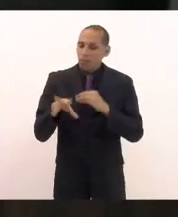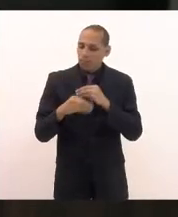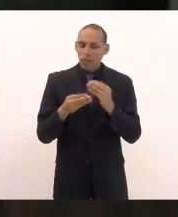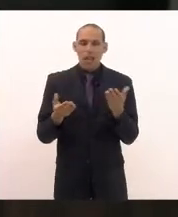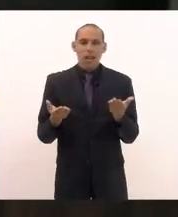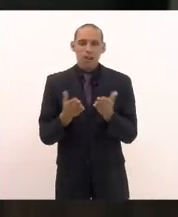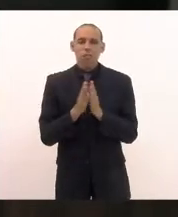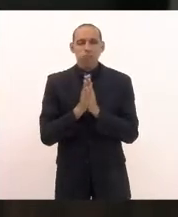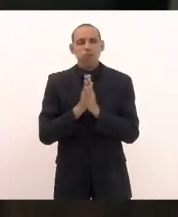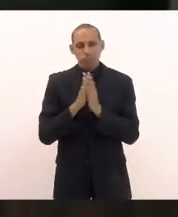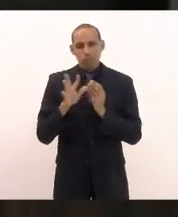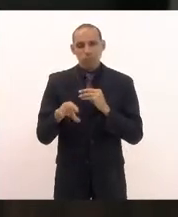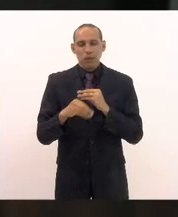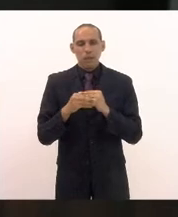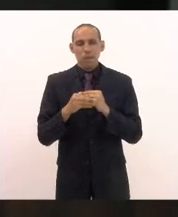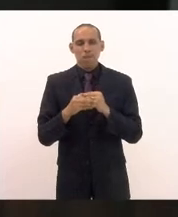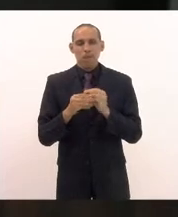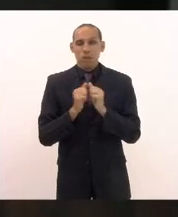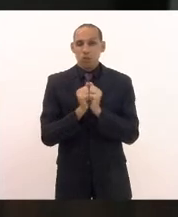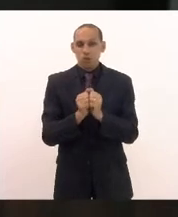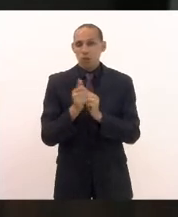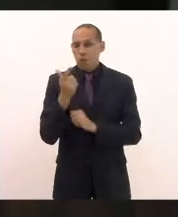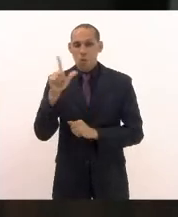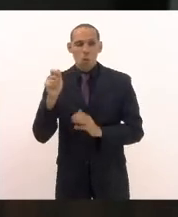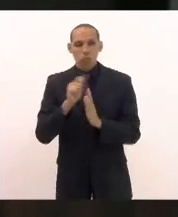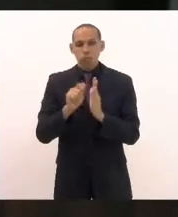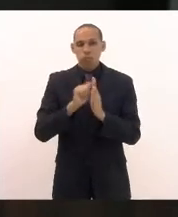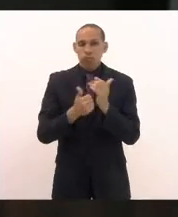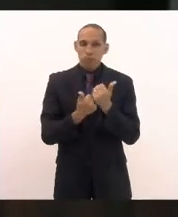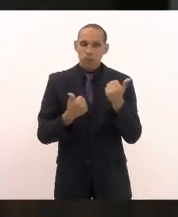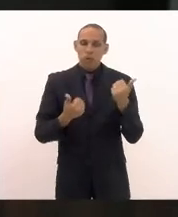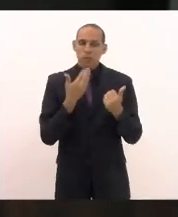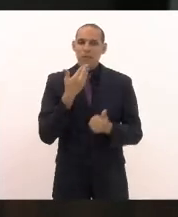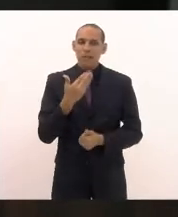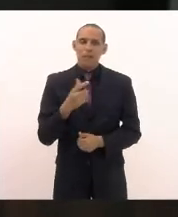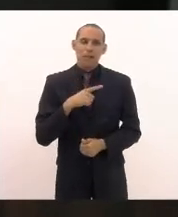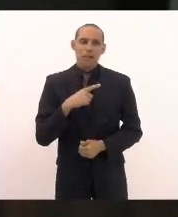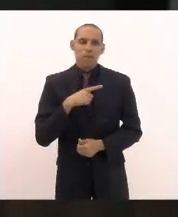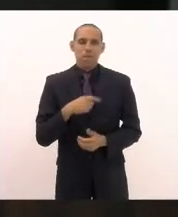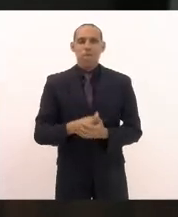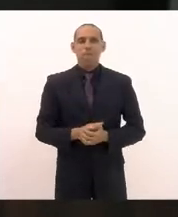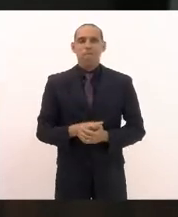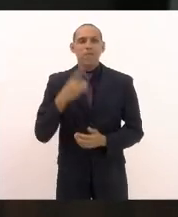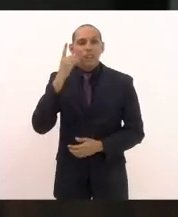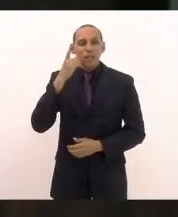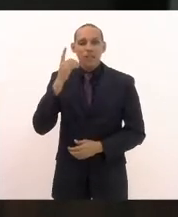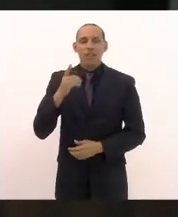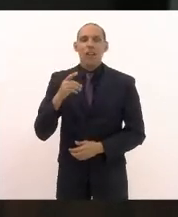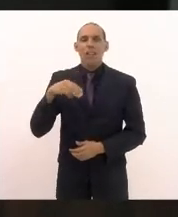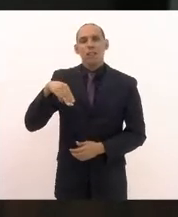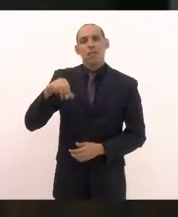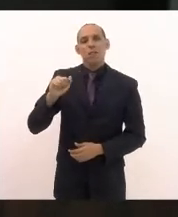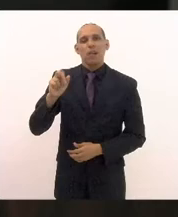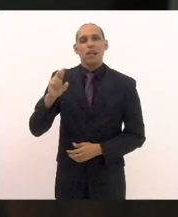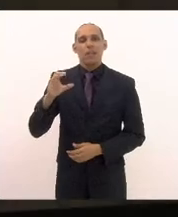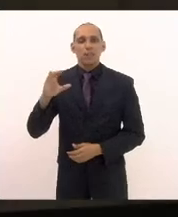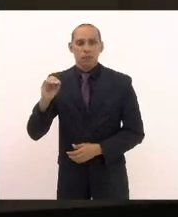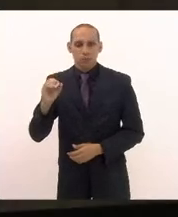que possa ser incluído junto com as outras, com os outros pedidos de coautoria. Deputado Márcio